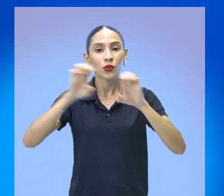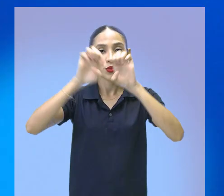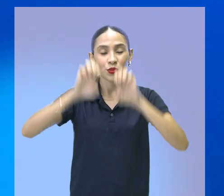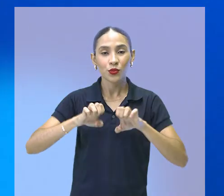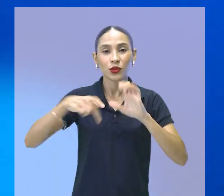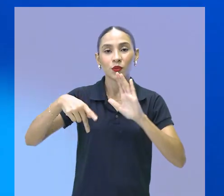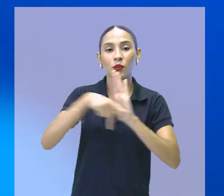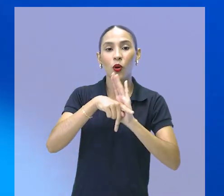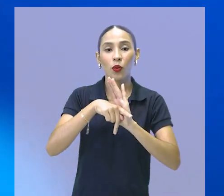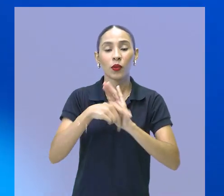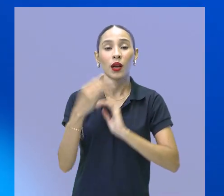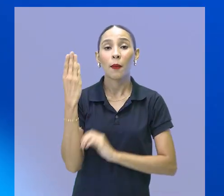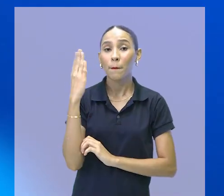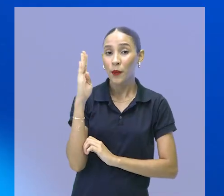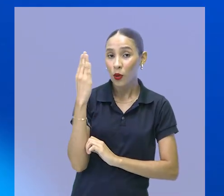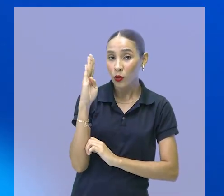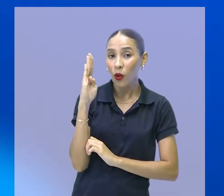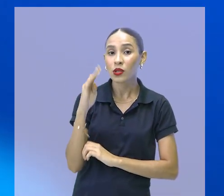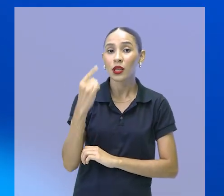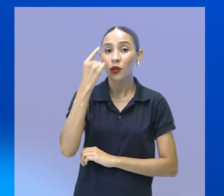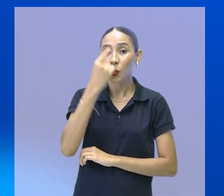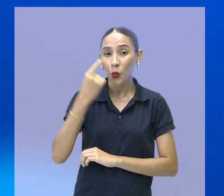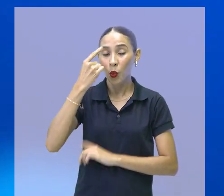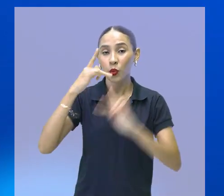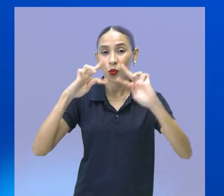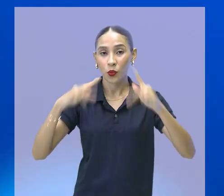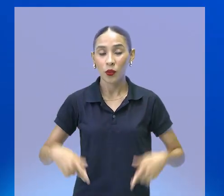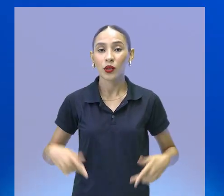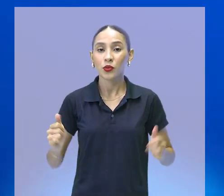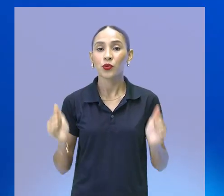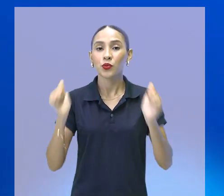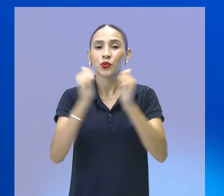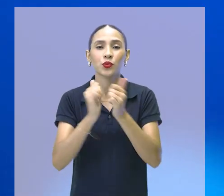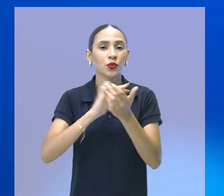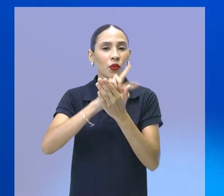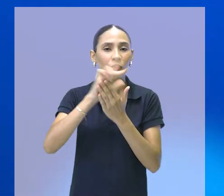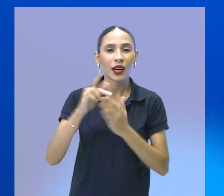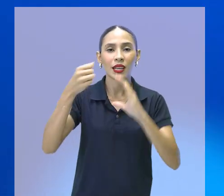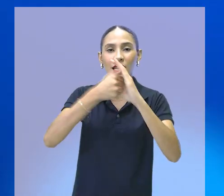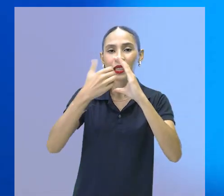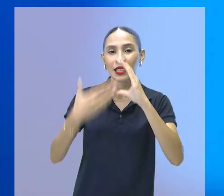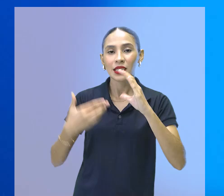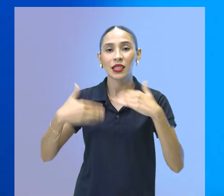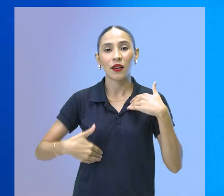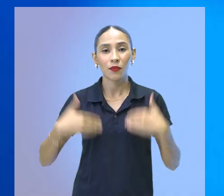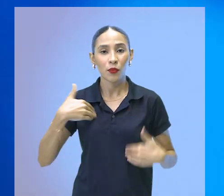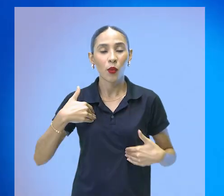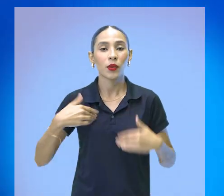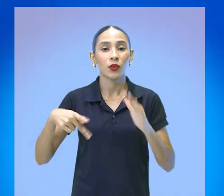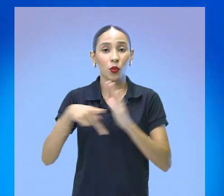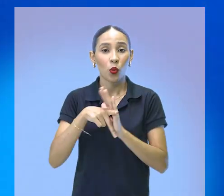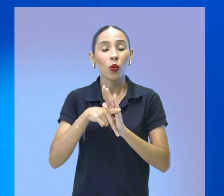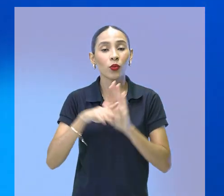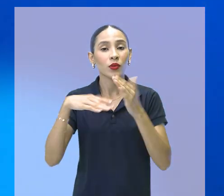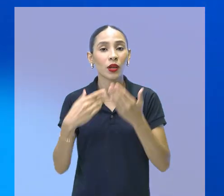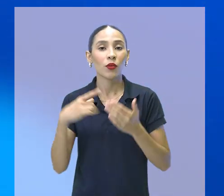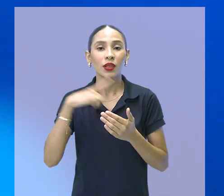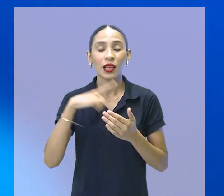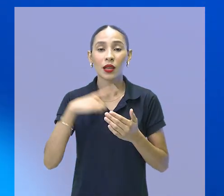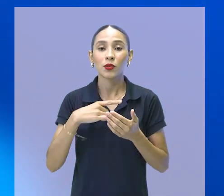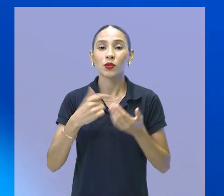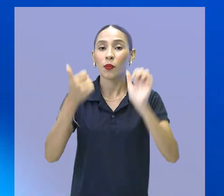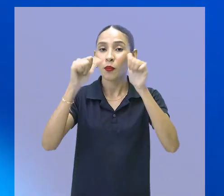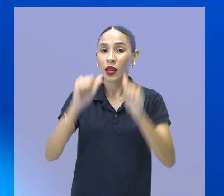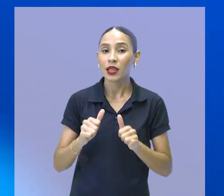estruturas, né, biológicas do olho humano, junto com vários fatores físicos que ocorrem. E aí nós temos uma